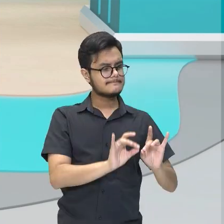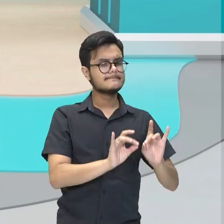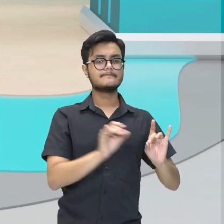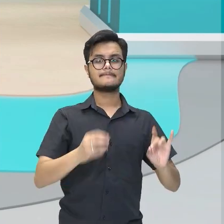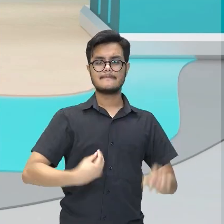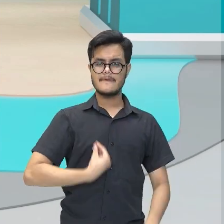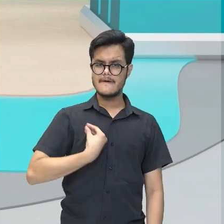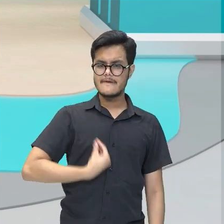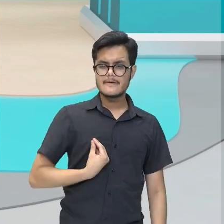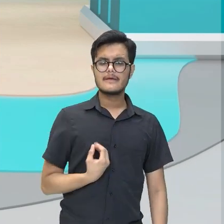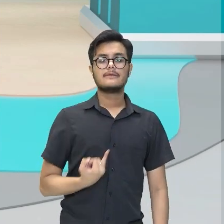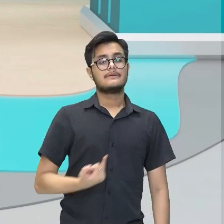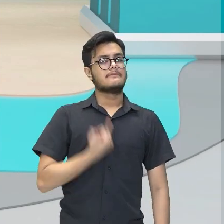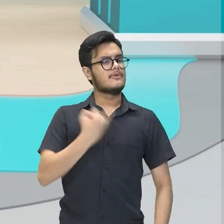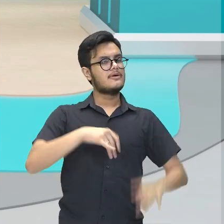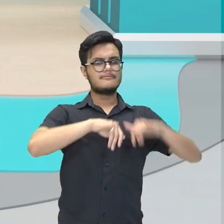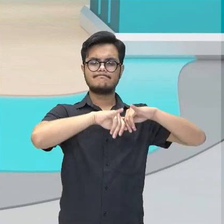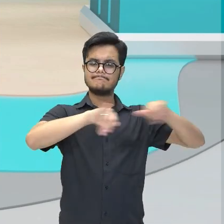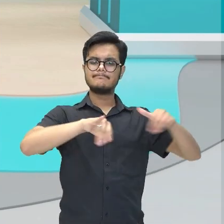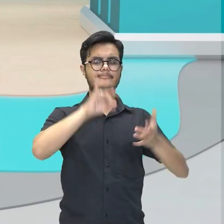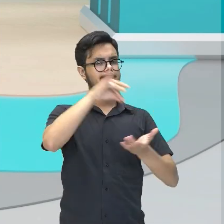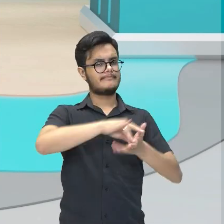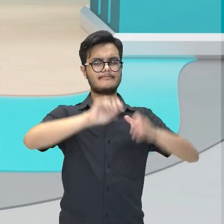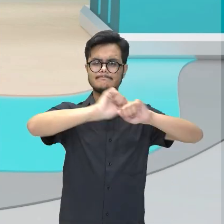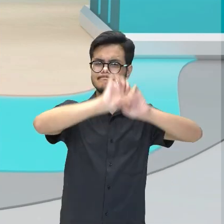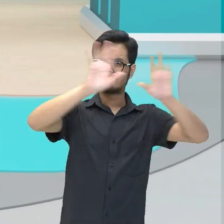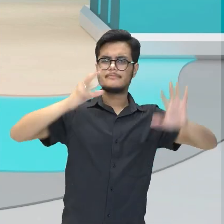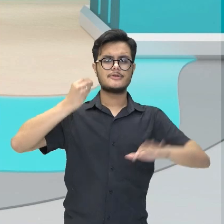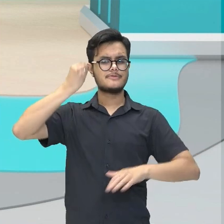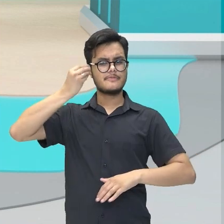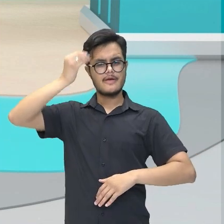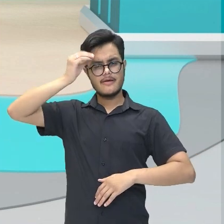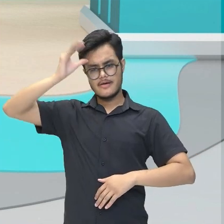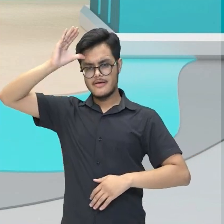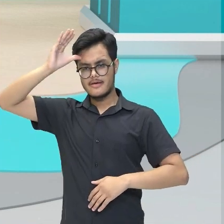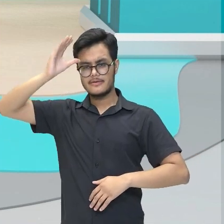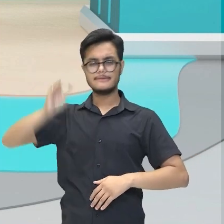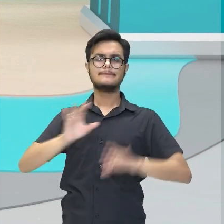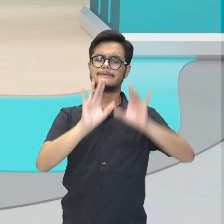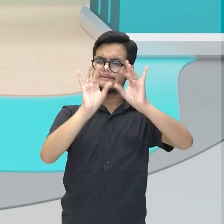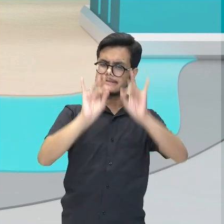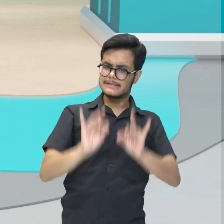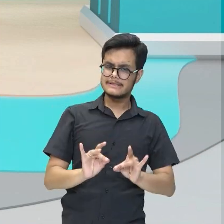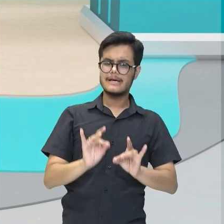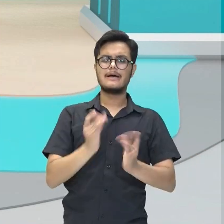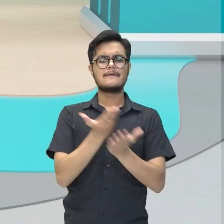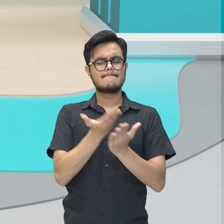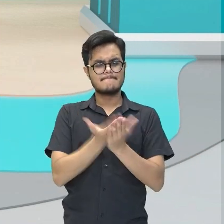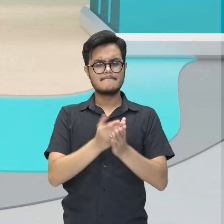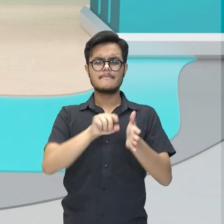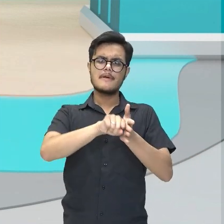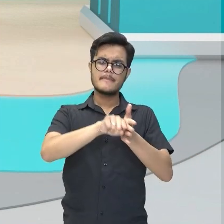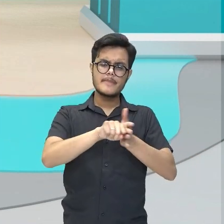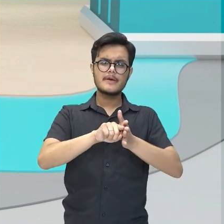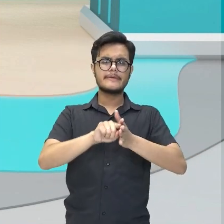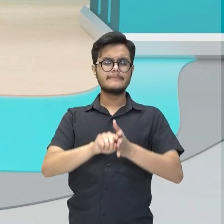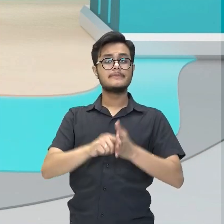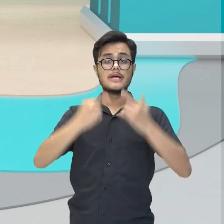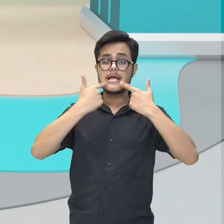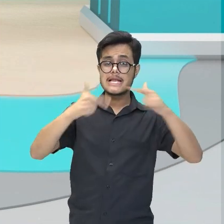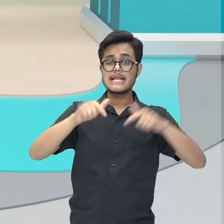que busca transmitir informação, transmitir conhecimento de forma detalhada, com marcas linguísticas